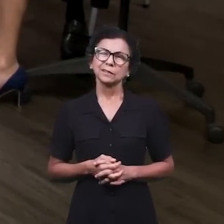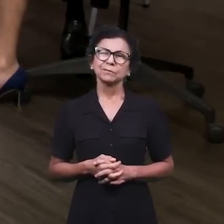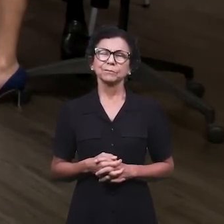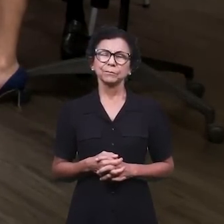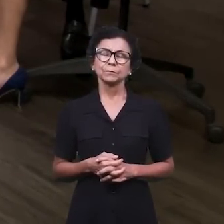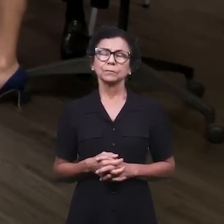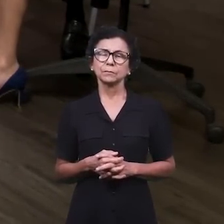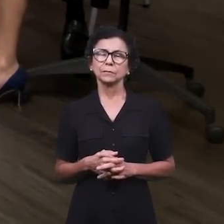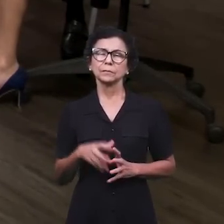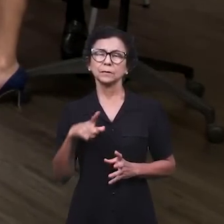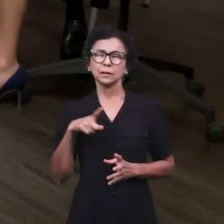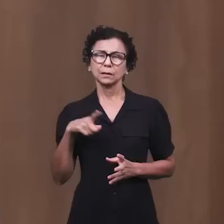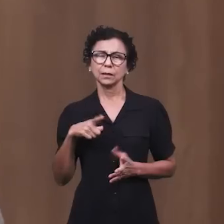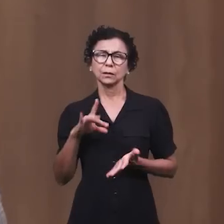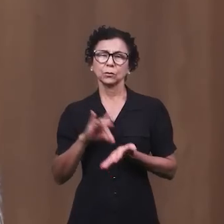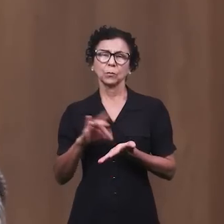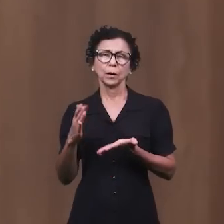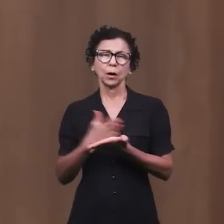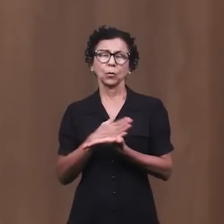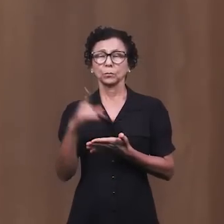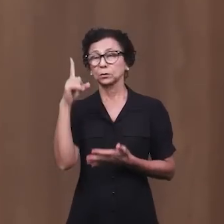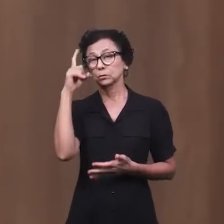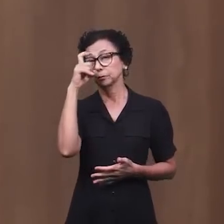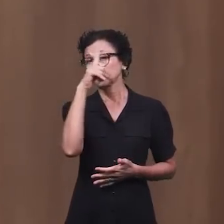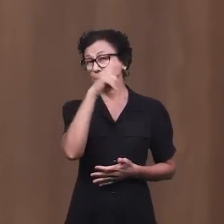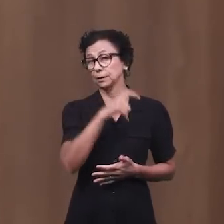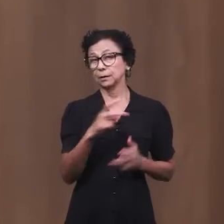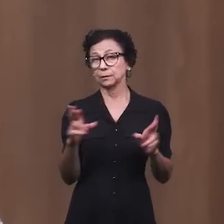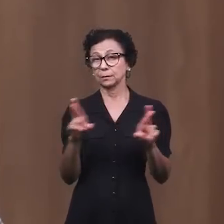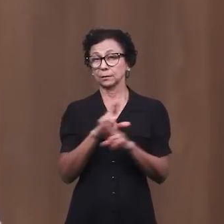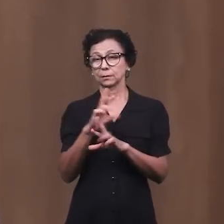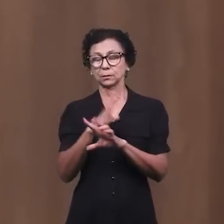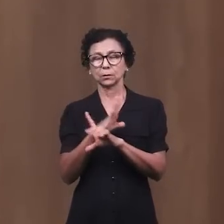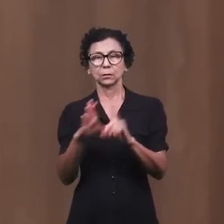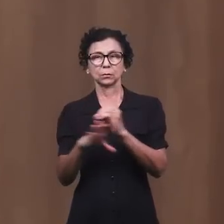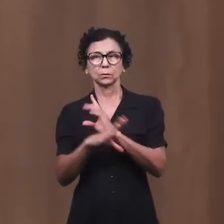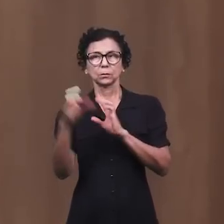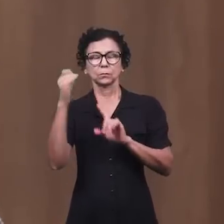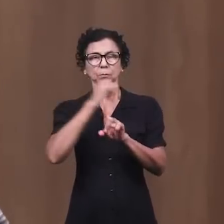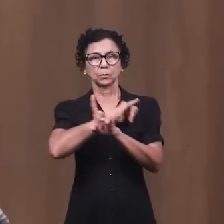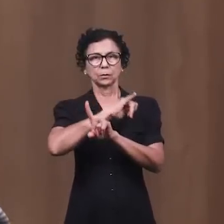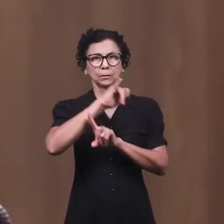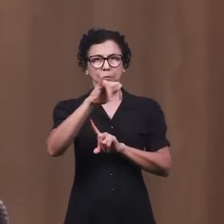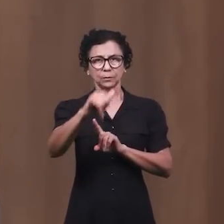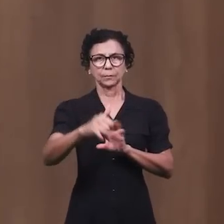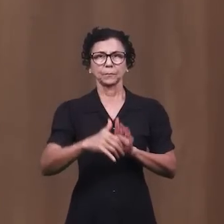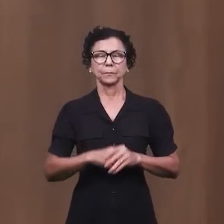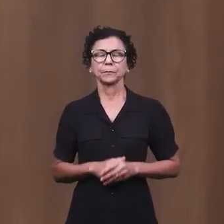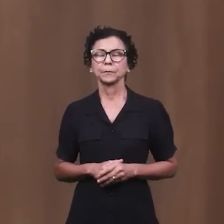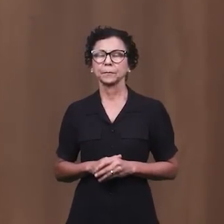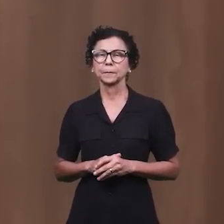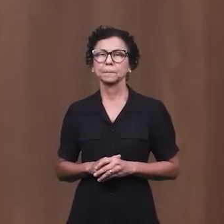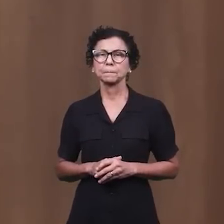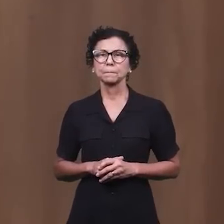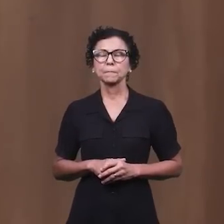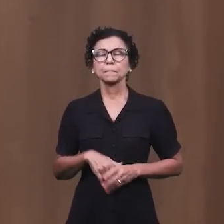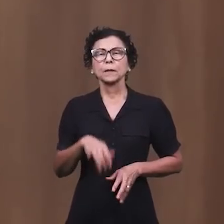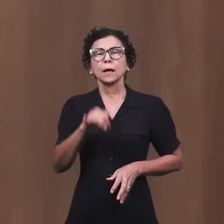com relação ao culto profético, porque o culto profético, o culto profético de